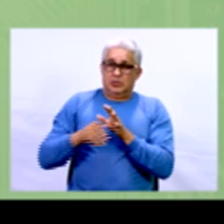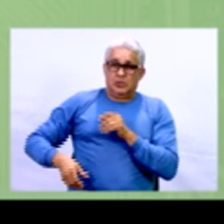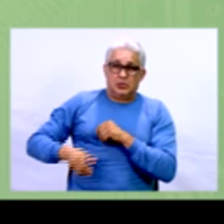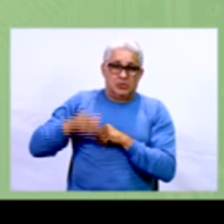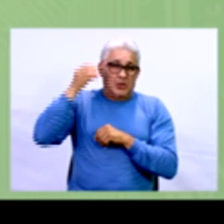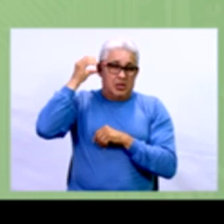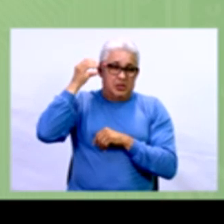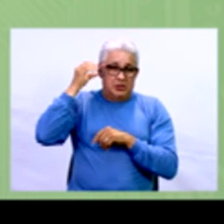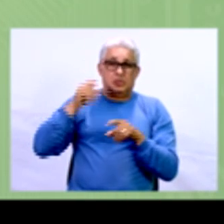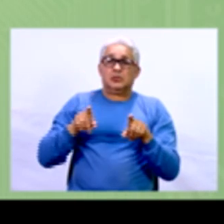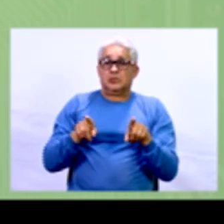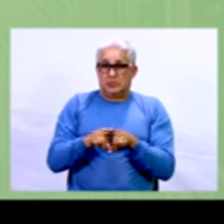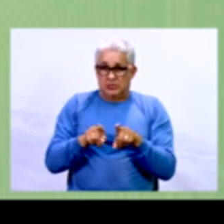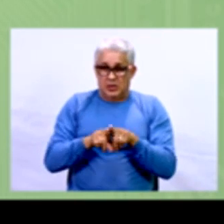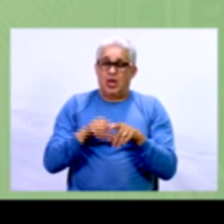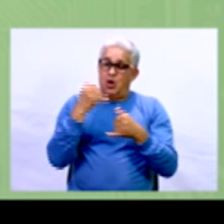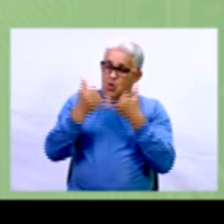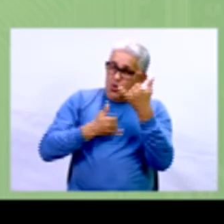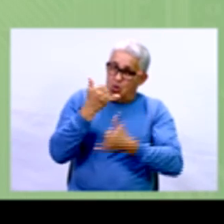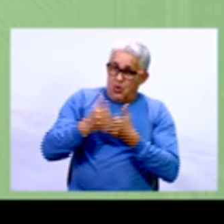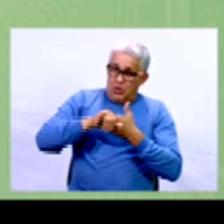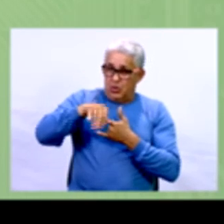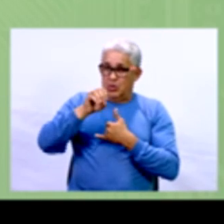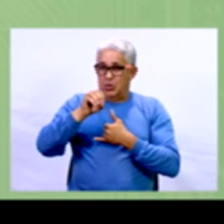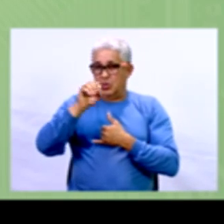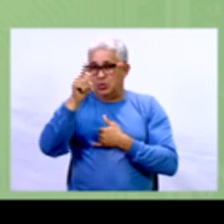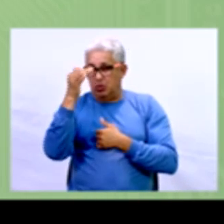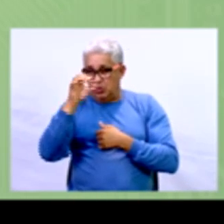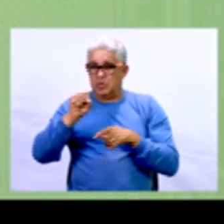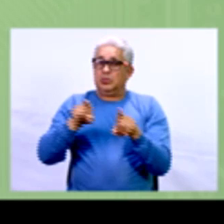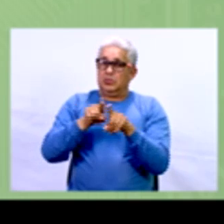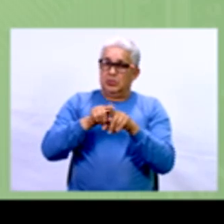dispositivos móveis, em jogos e nos cinemas.